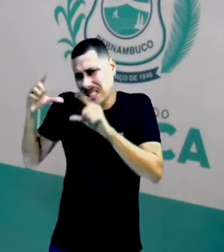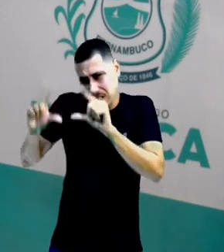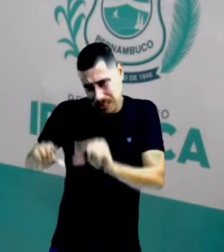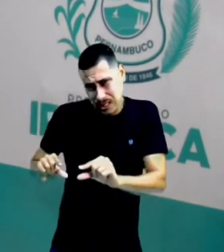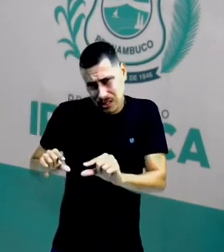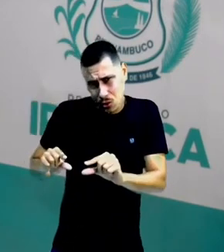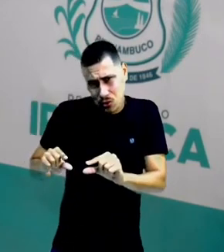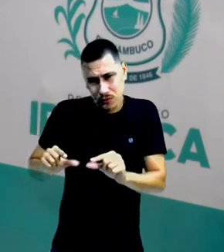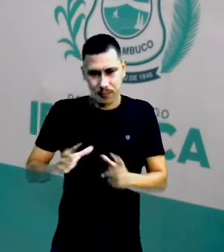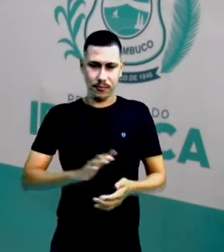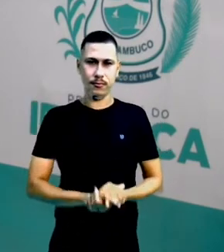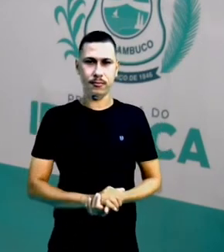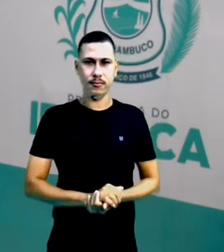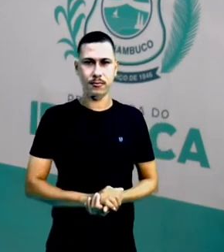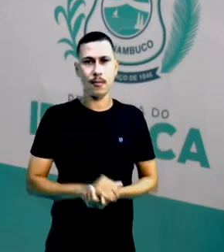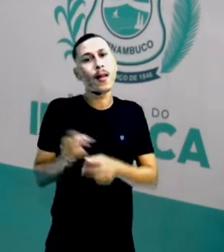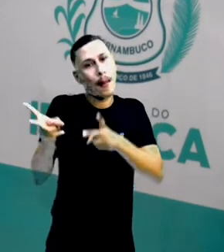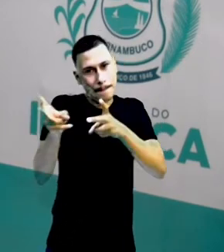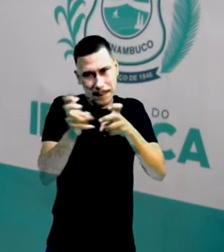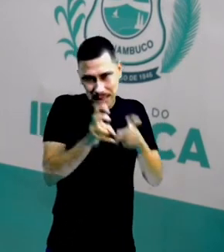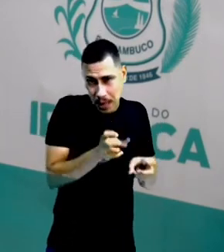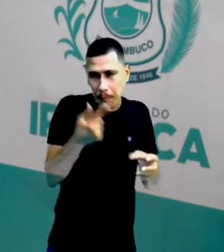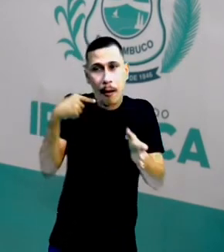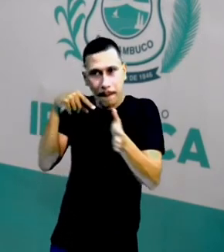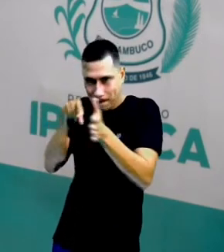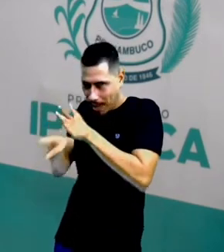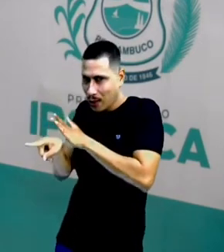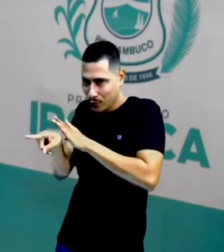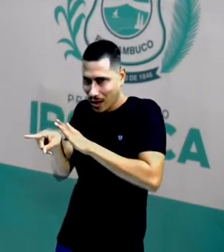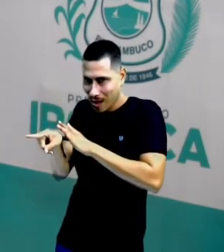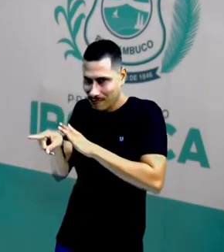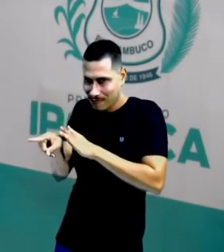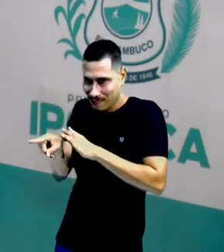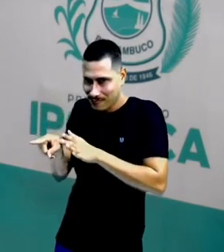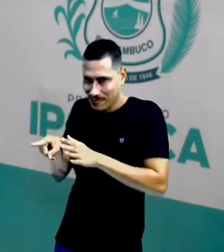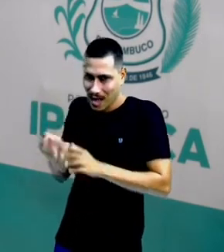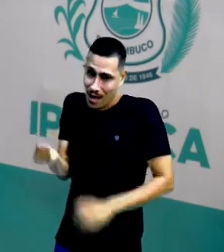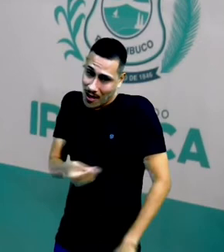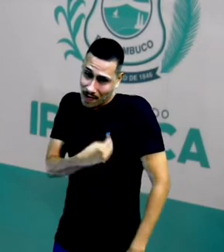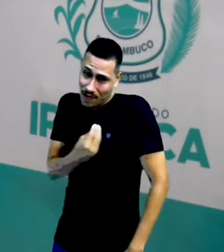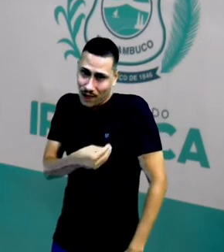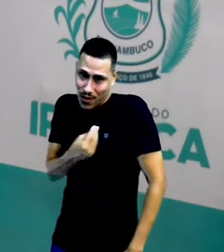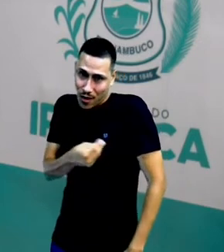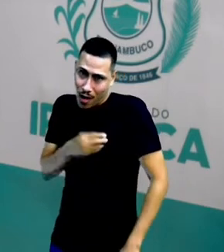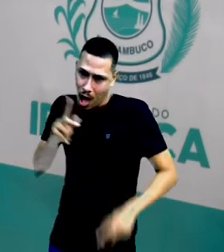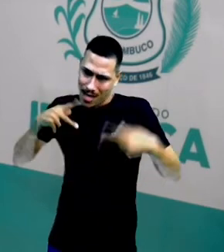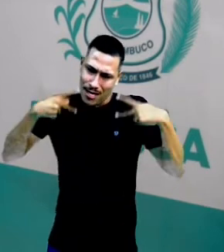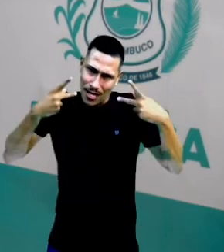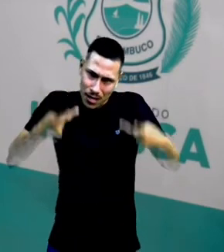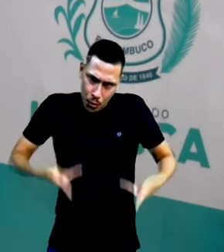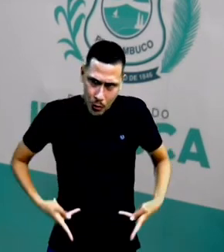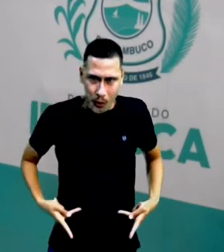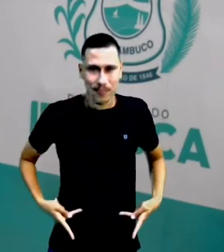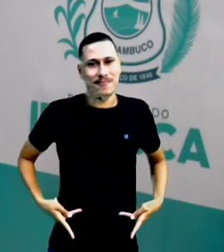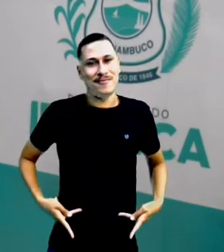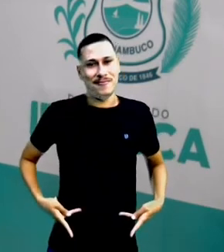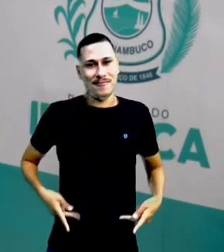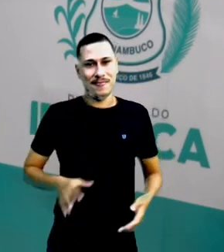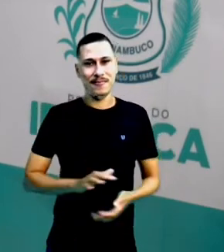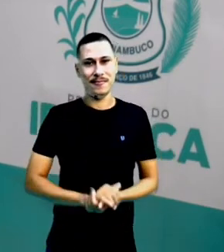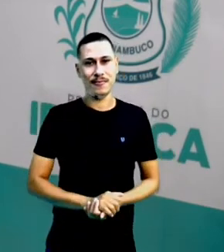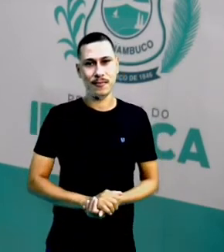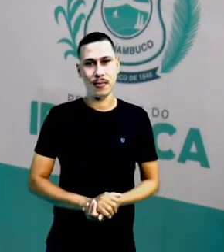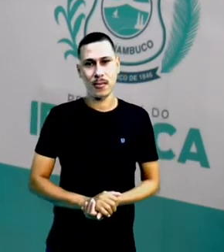Fernandes. Veja que aí há um questionamento sobre a existência humana, né? Sobre